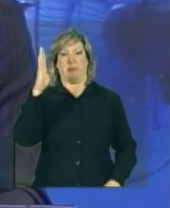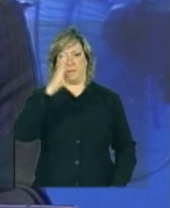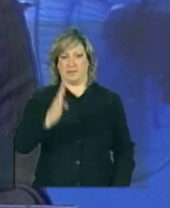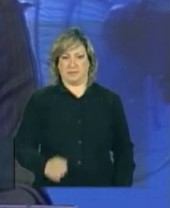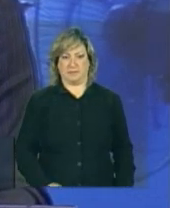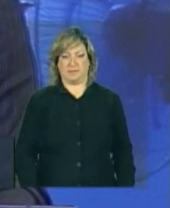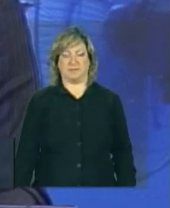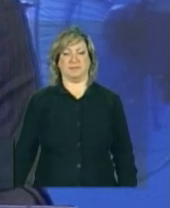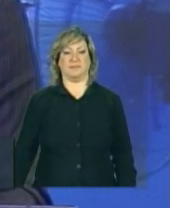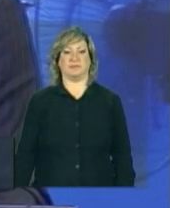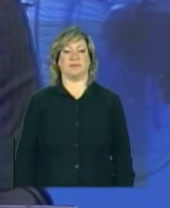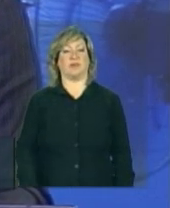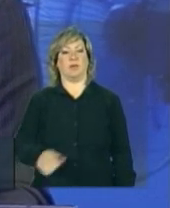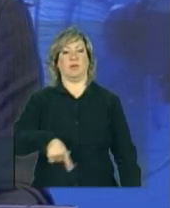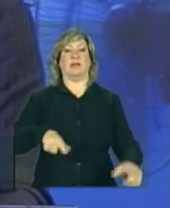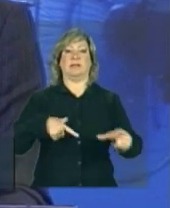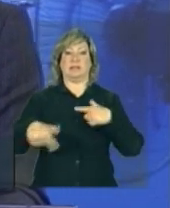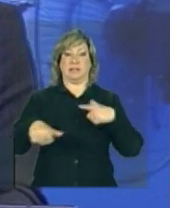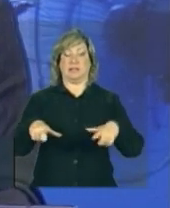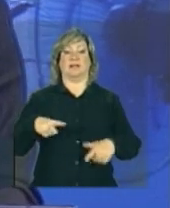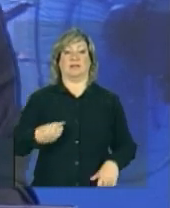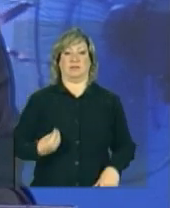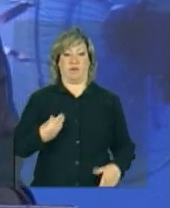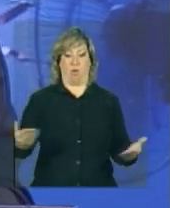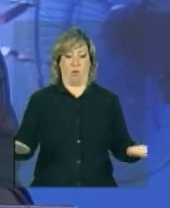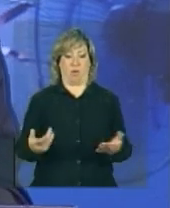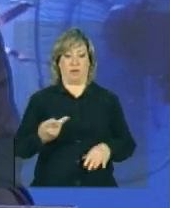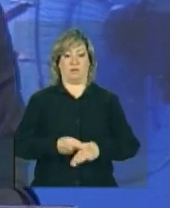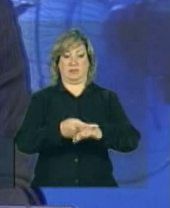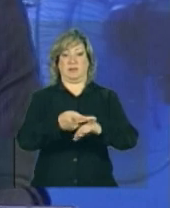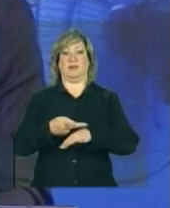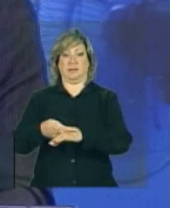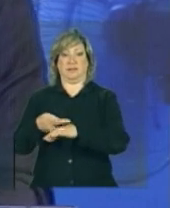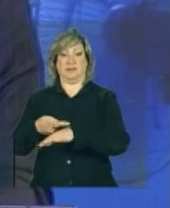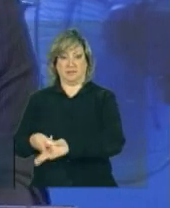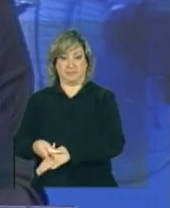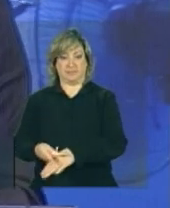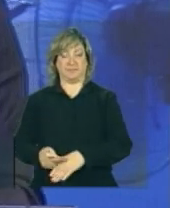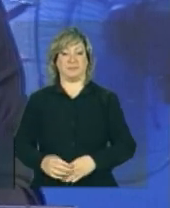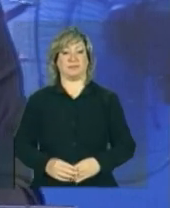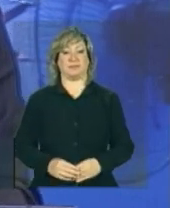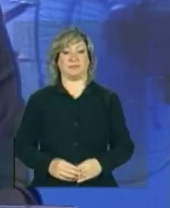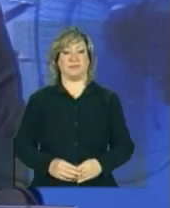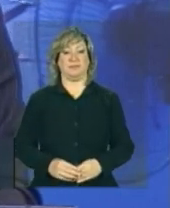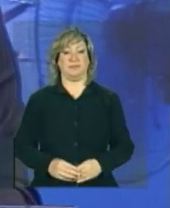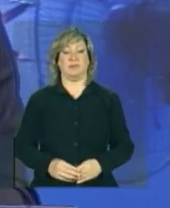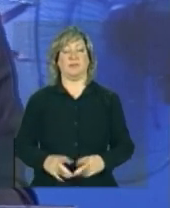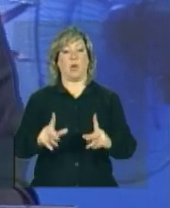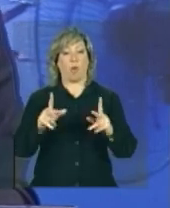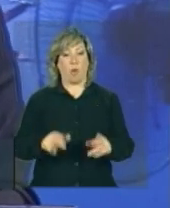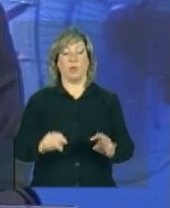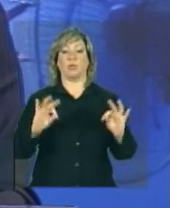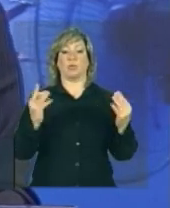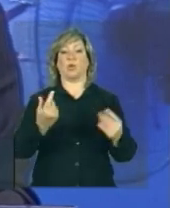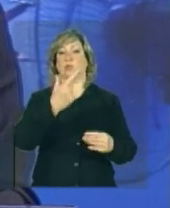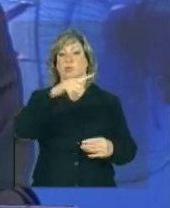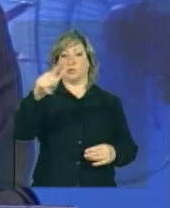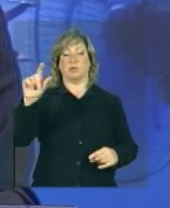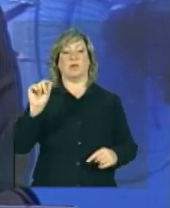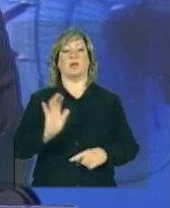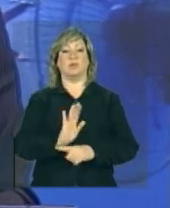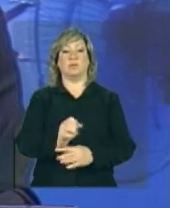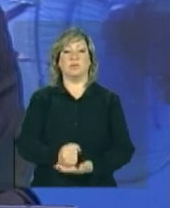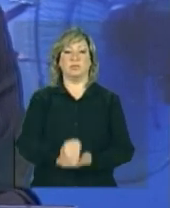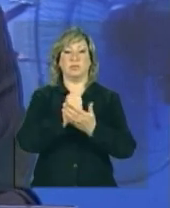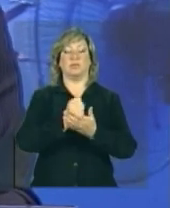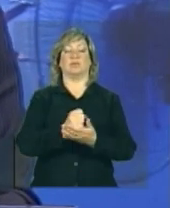país. Os trabalhos que estão sendo premiados hoje, assim como todos os demais,